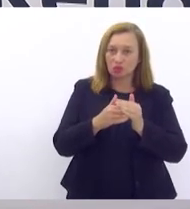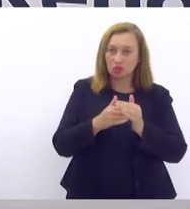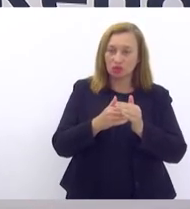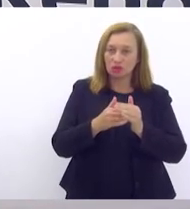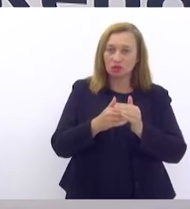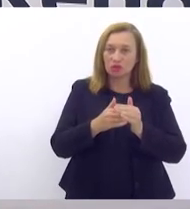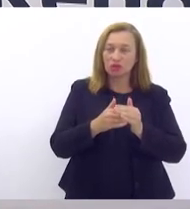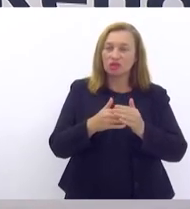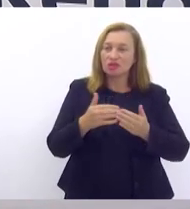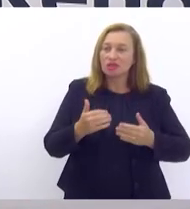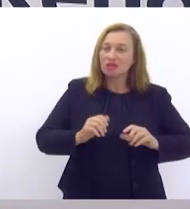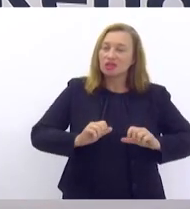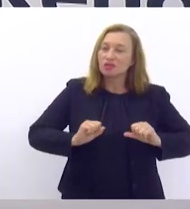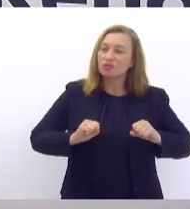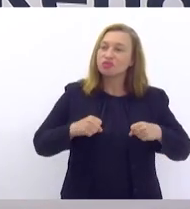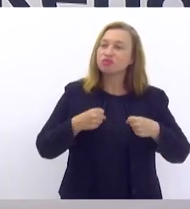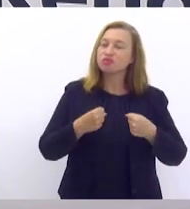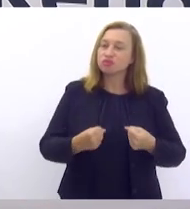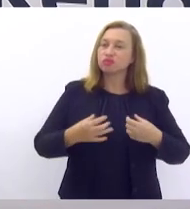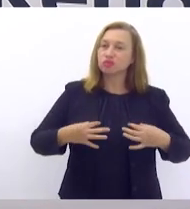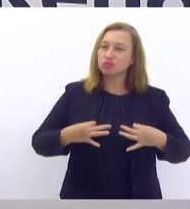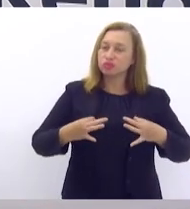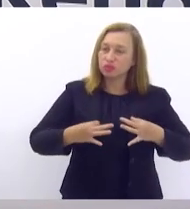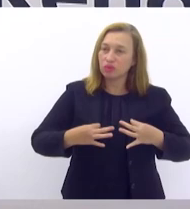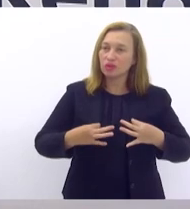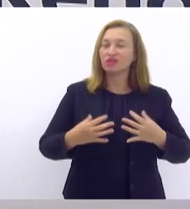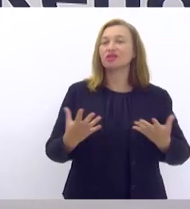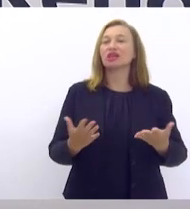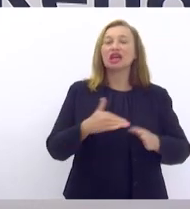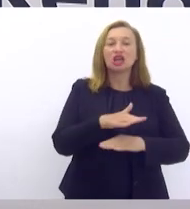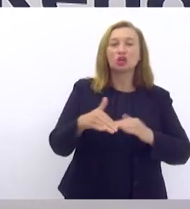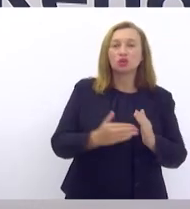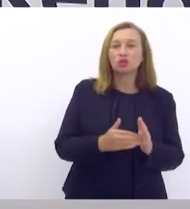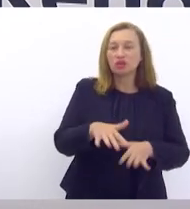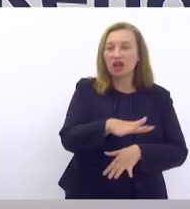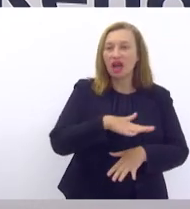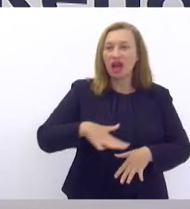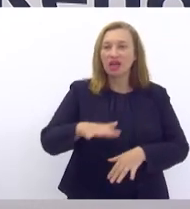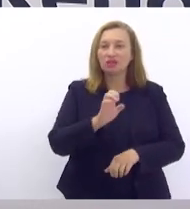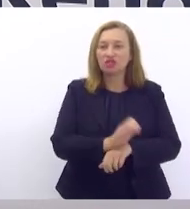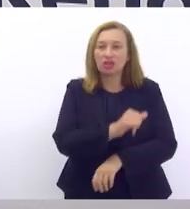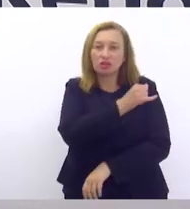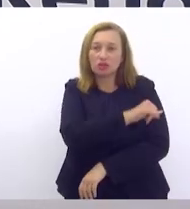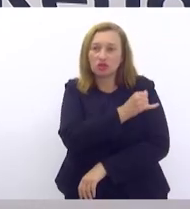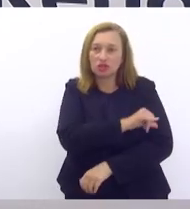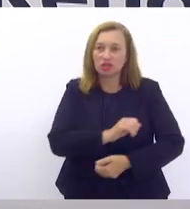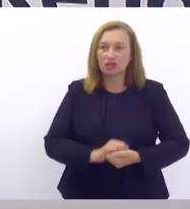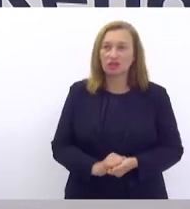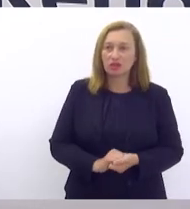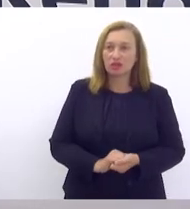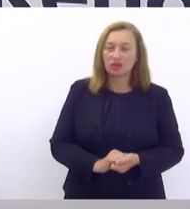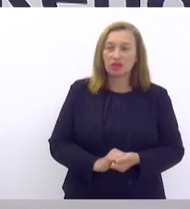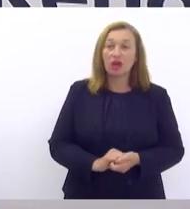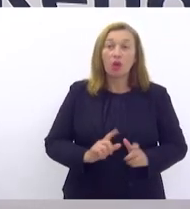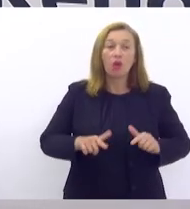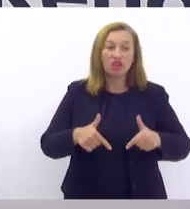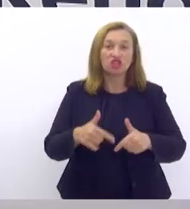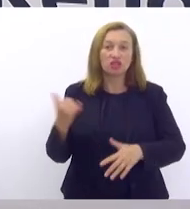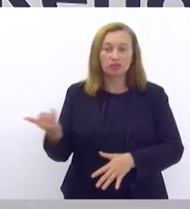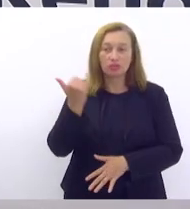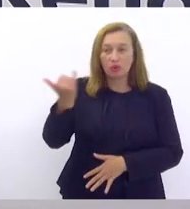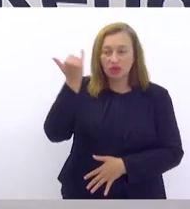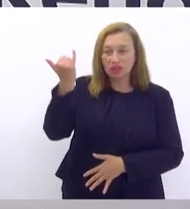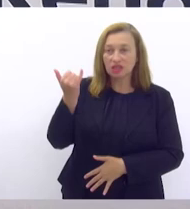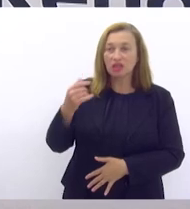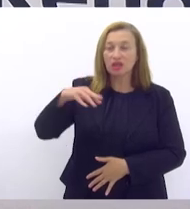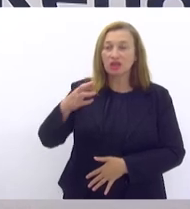suas vidas na difusão do Espírito Santo em todo o território do Estado do Rio de Janeiro. E esse é um ato muito importante. Foi o que o